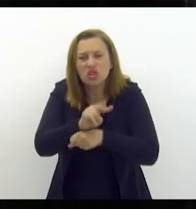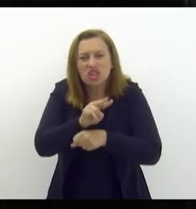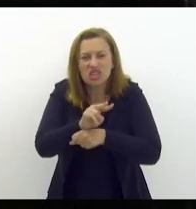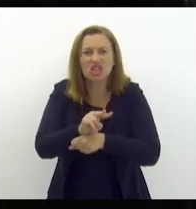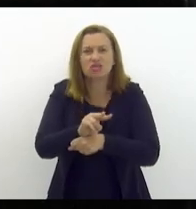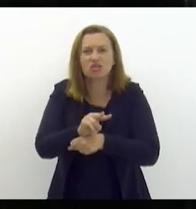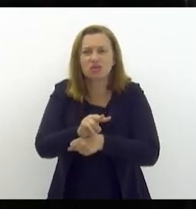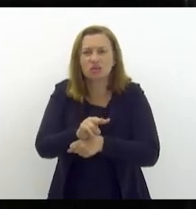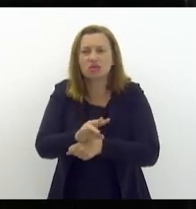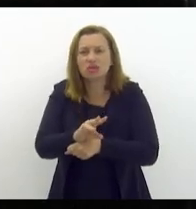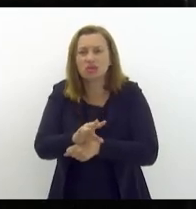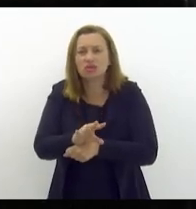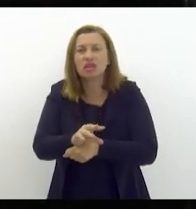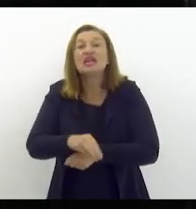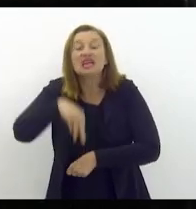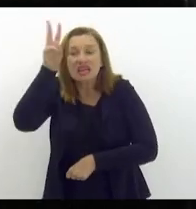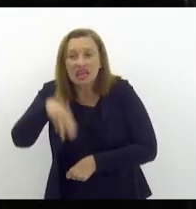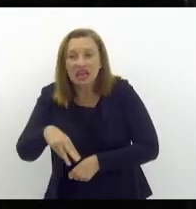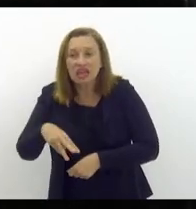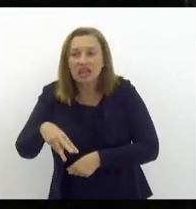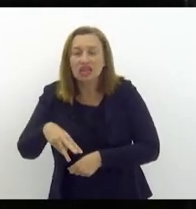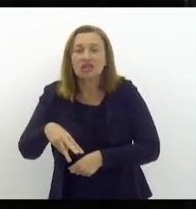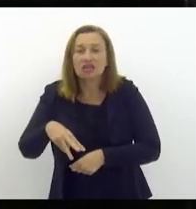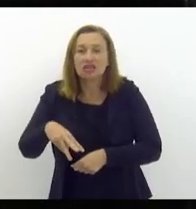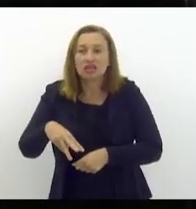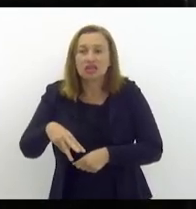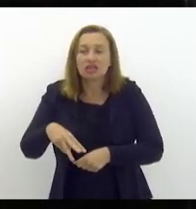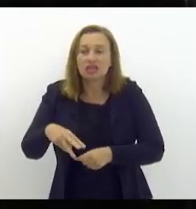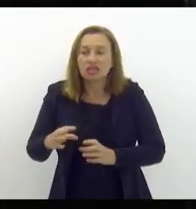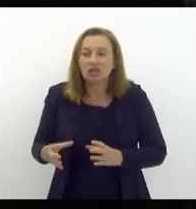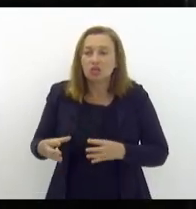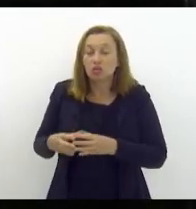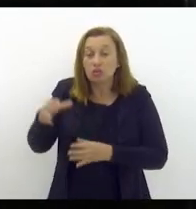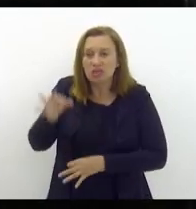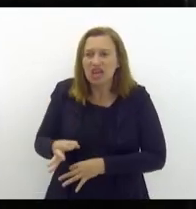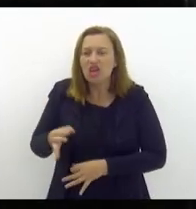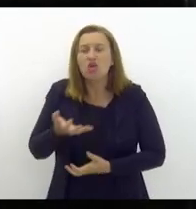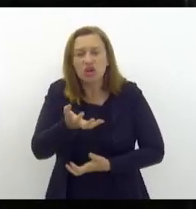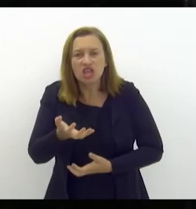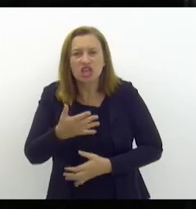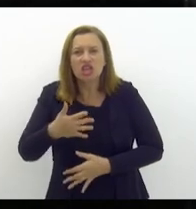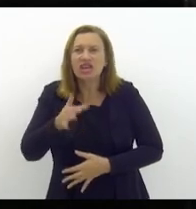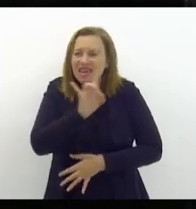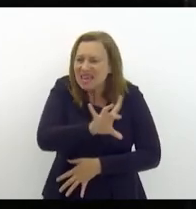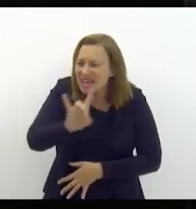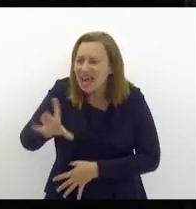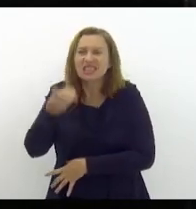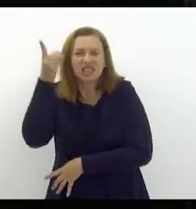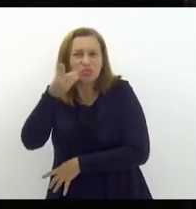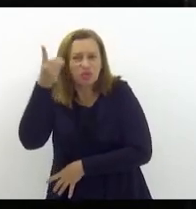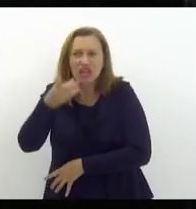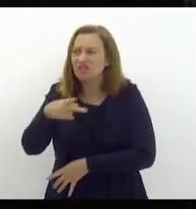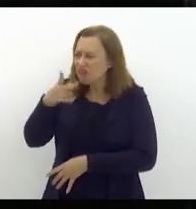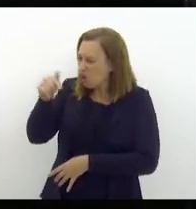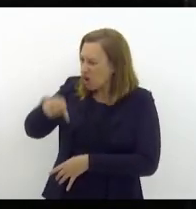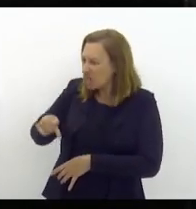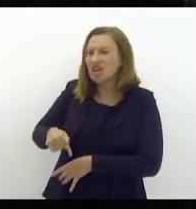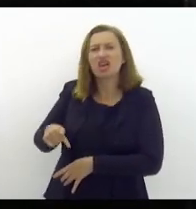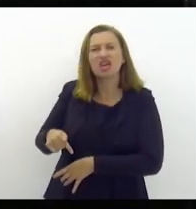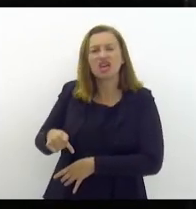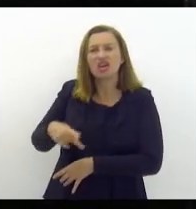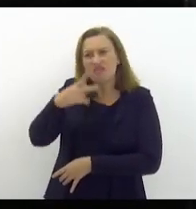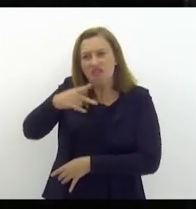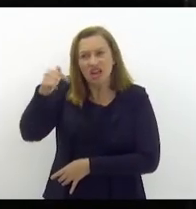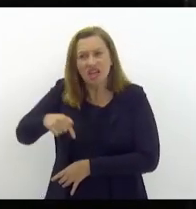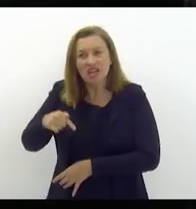sim está do lado certo. Mas gostaria que cada deputado que posteriormente fale aqui,